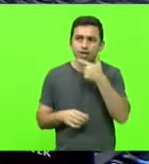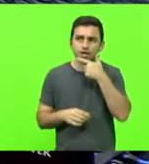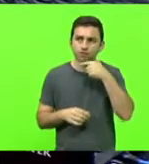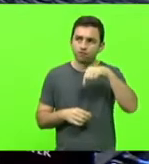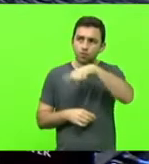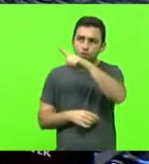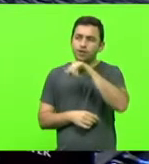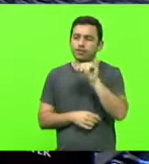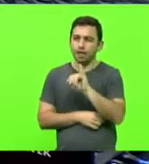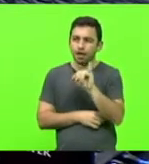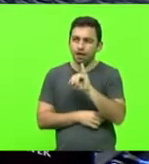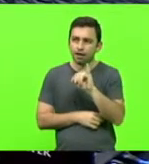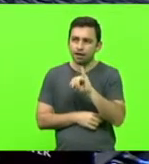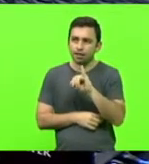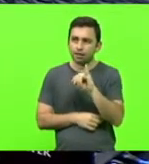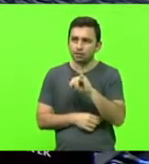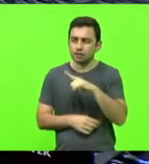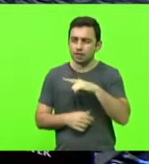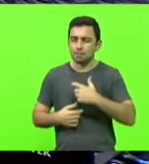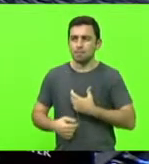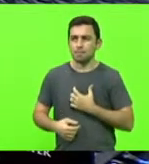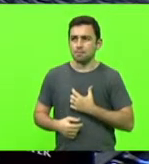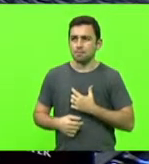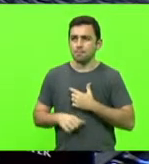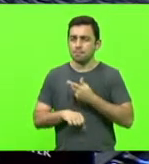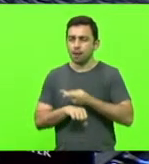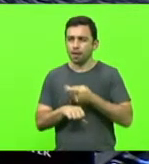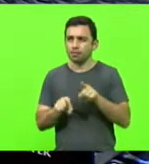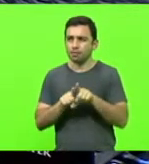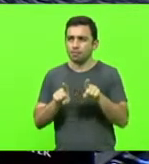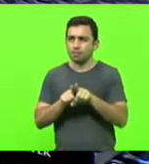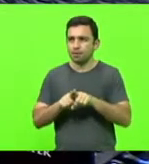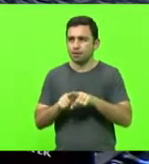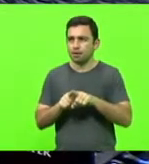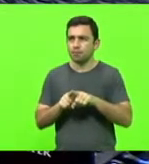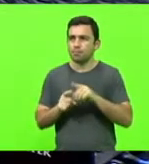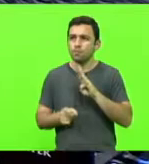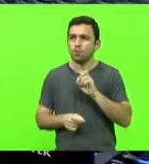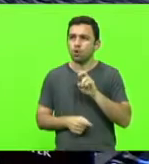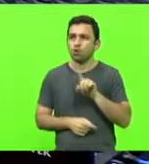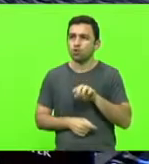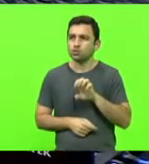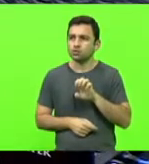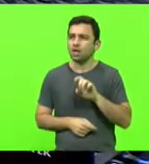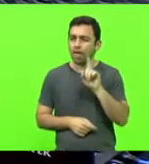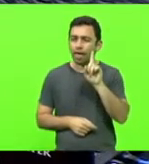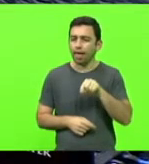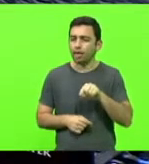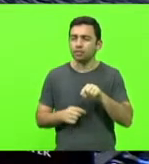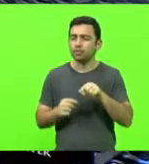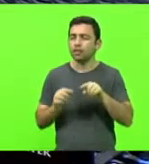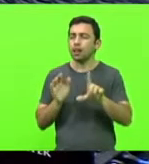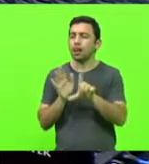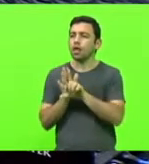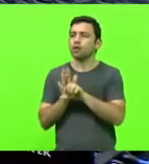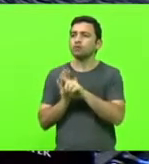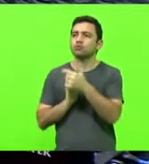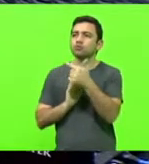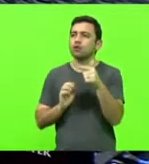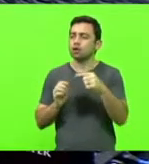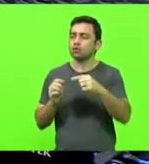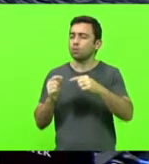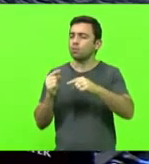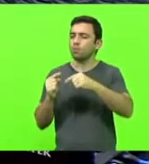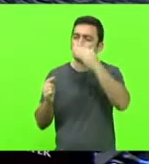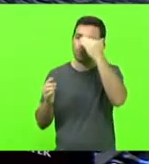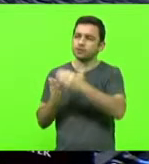de prata e uma medalha de bronze, e o que ele fez foi algo ilegal, porque lá em Seara, onde ele produziu o queijo, ele